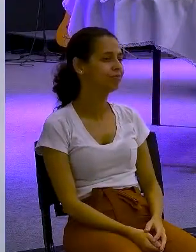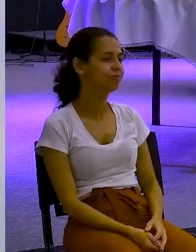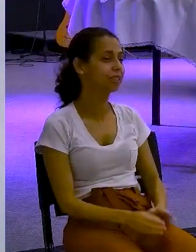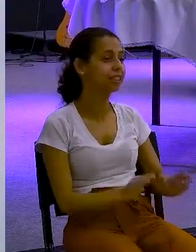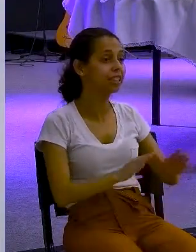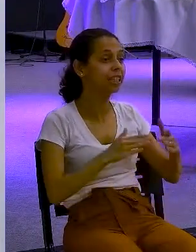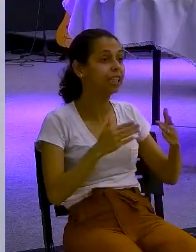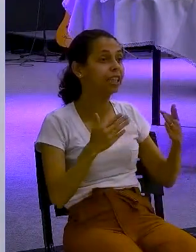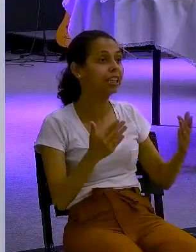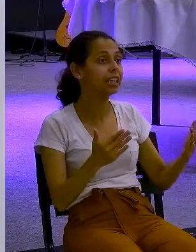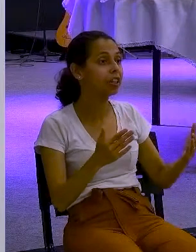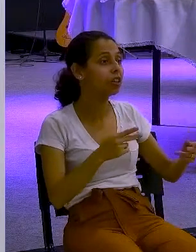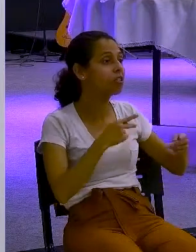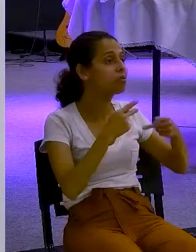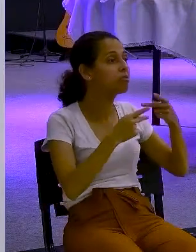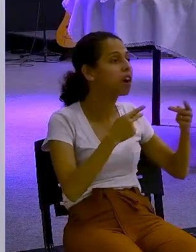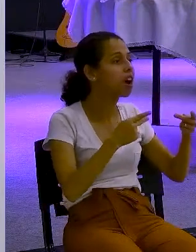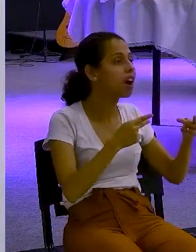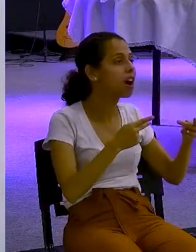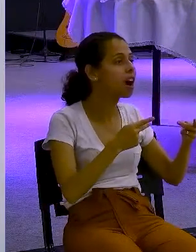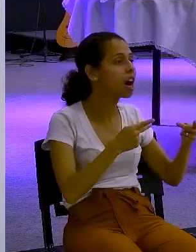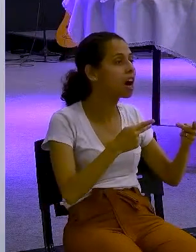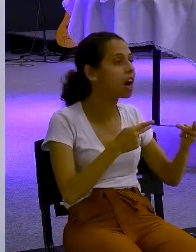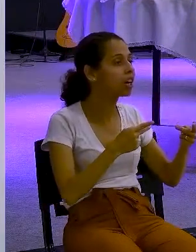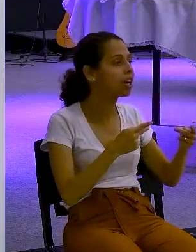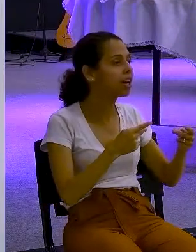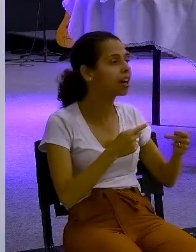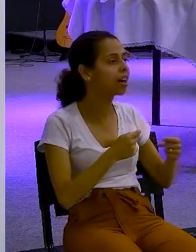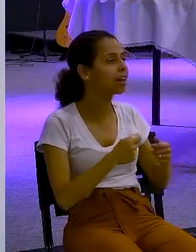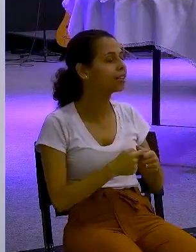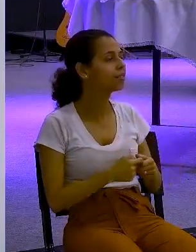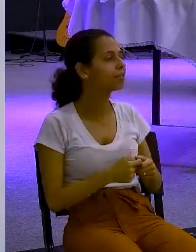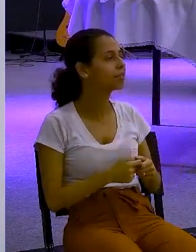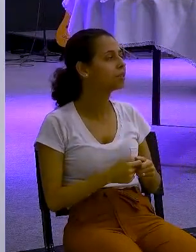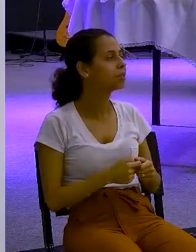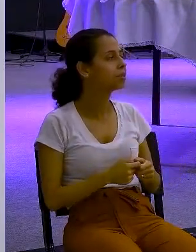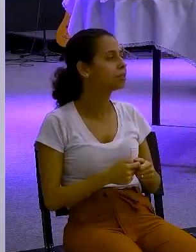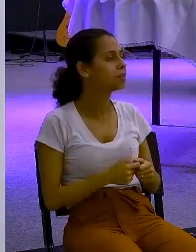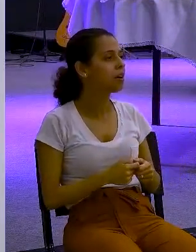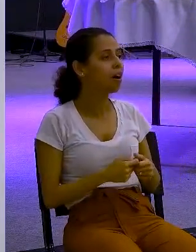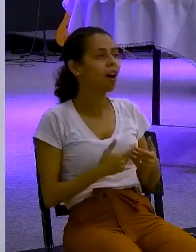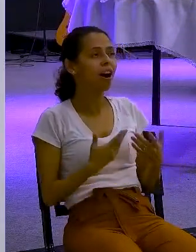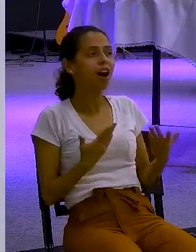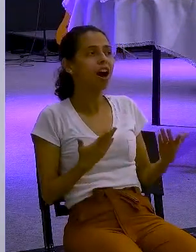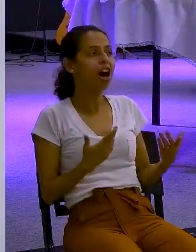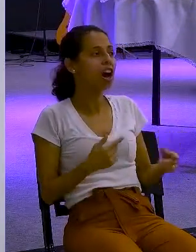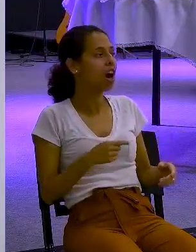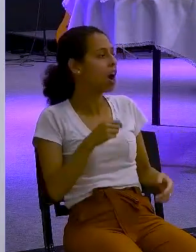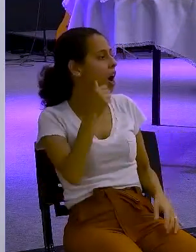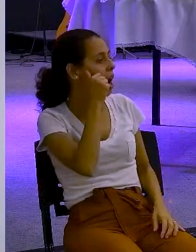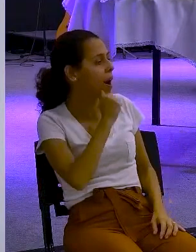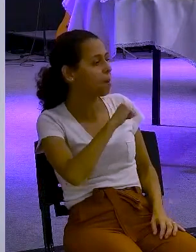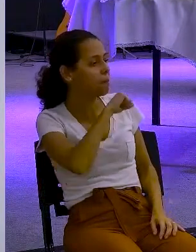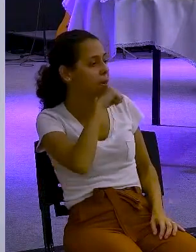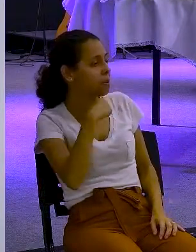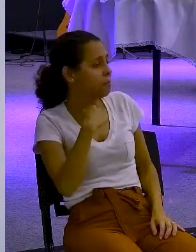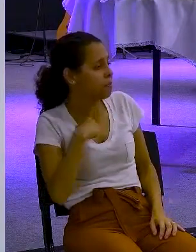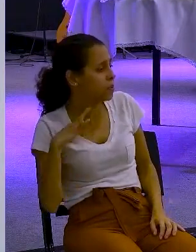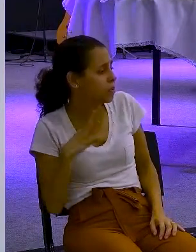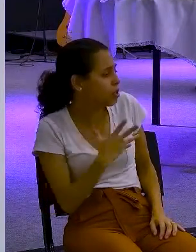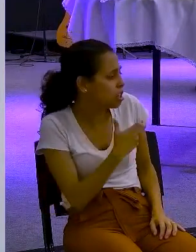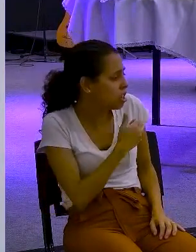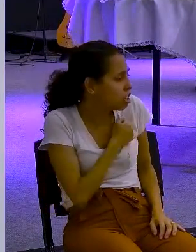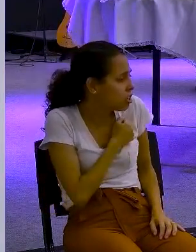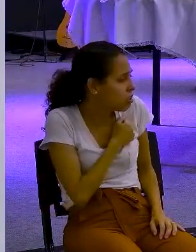Então ela diz: de onde me provém que me venha visitar a mãe do meu Senhor? Não é